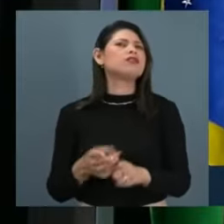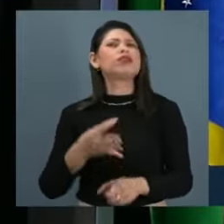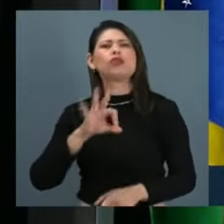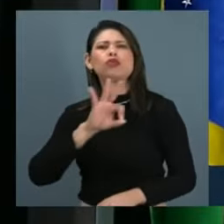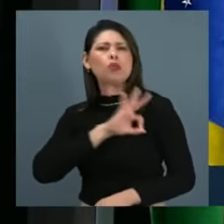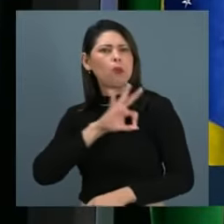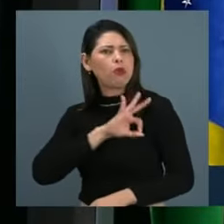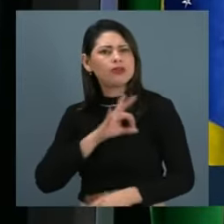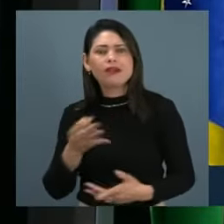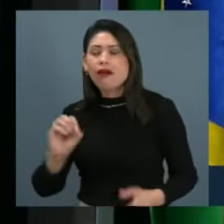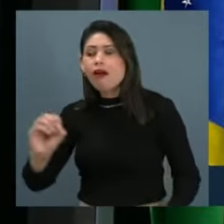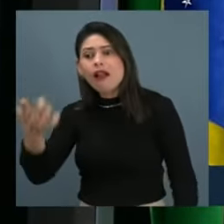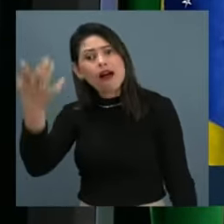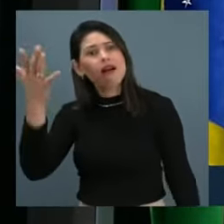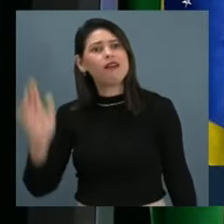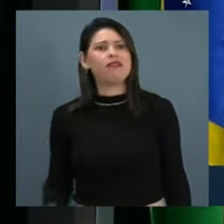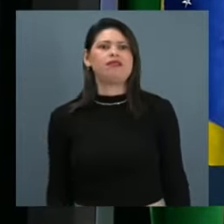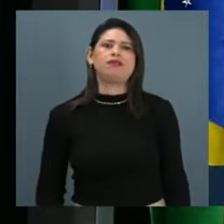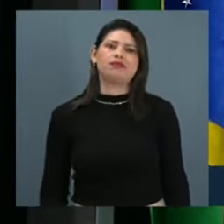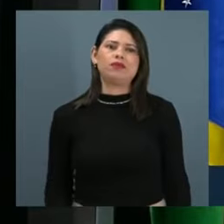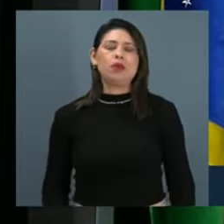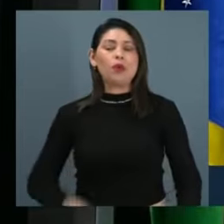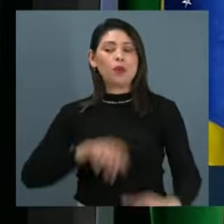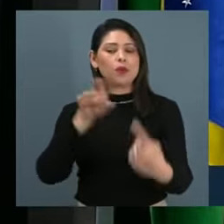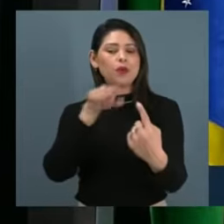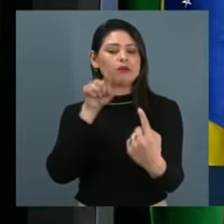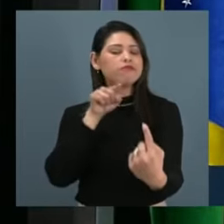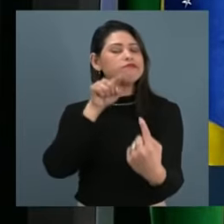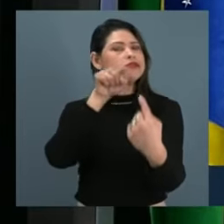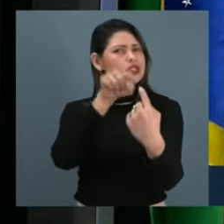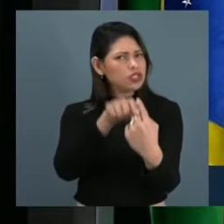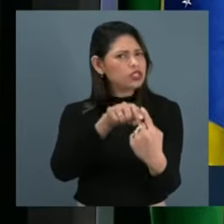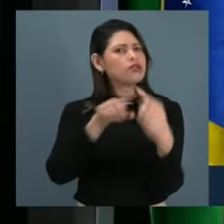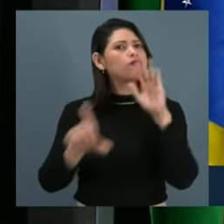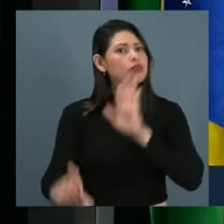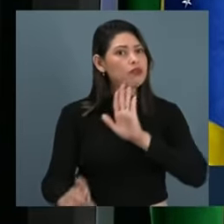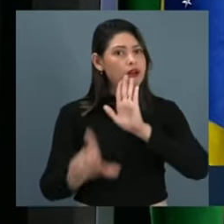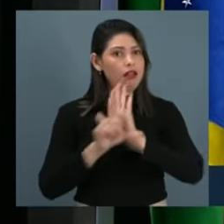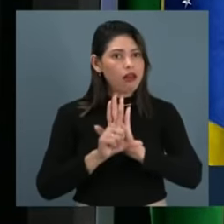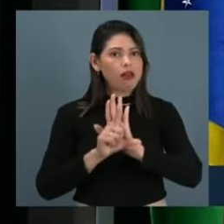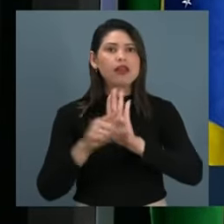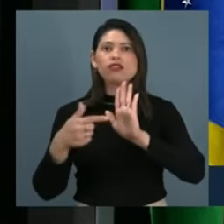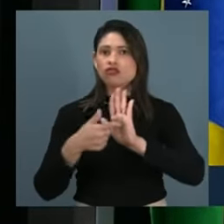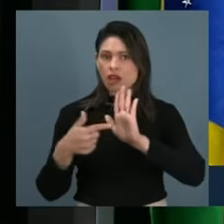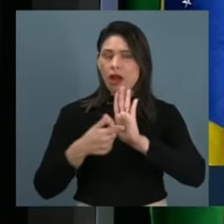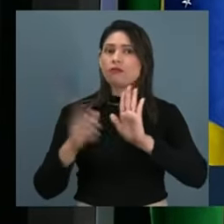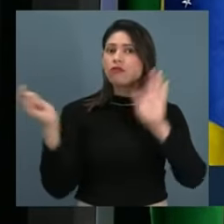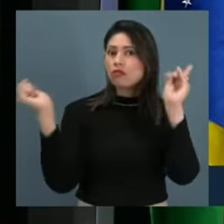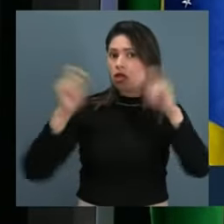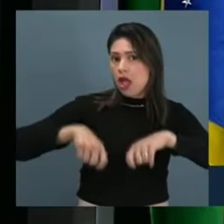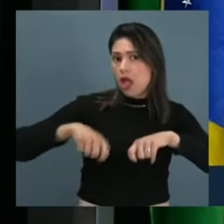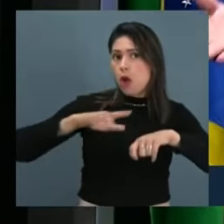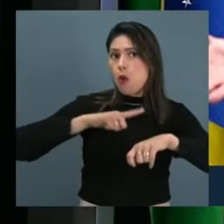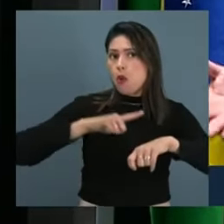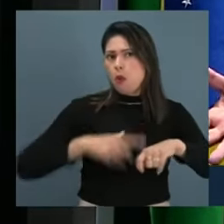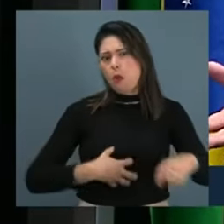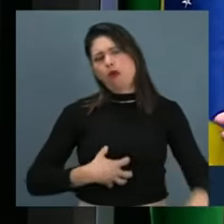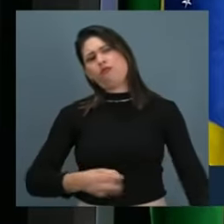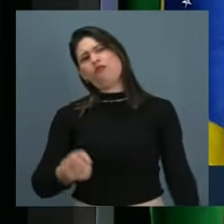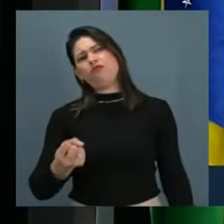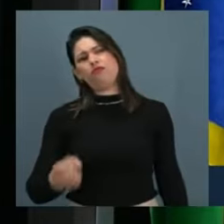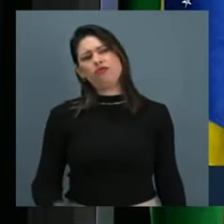ser assim, com o objetivo de burlar a lei, favorecendo a prática do aborto. O governo Lula fez